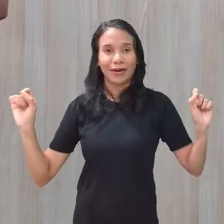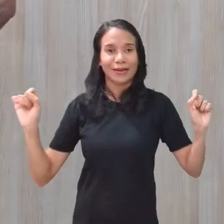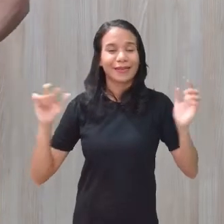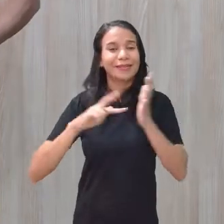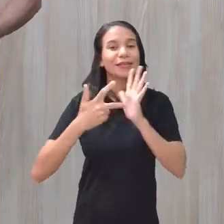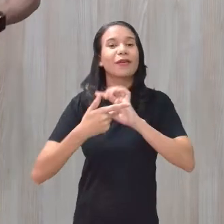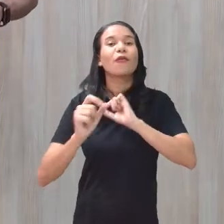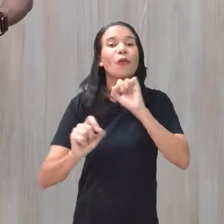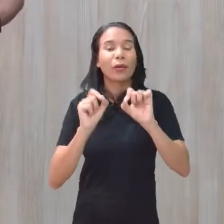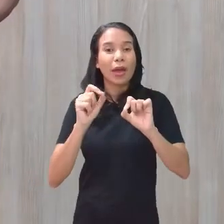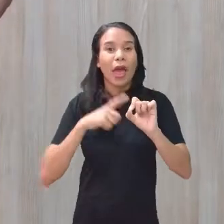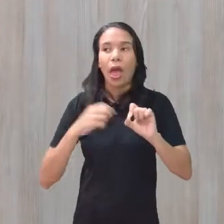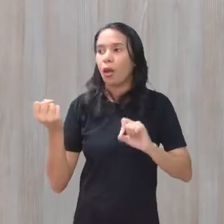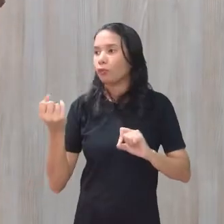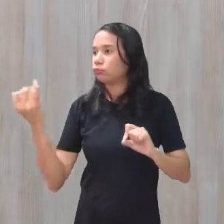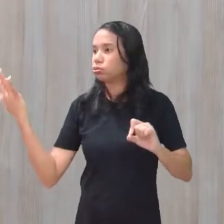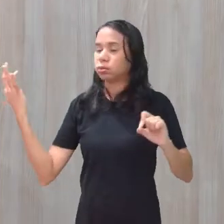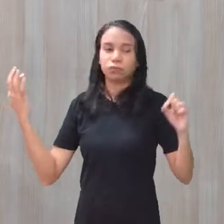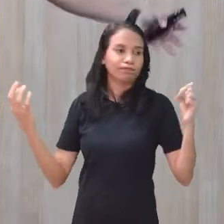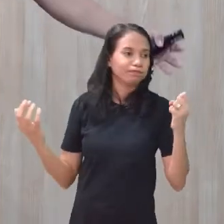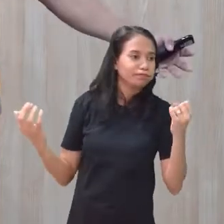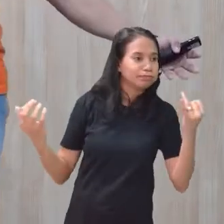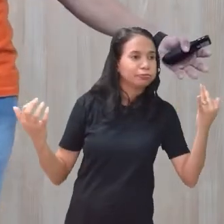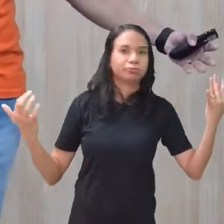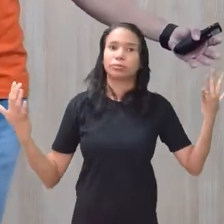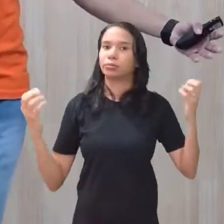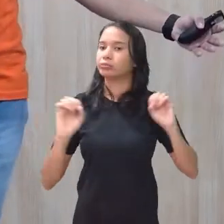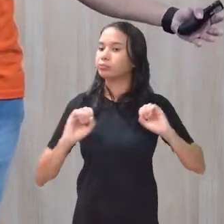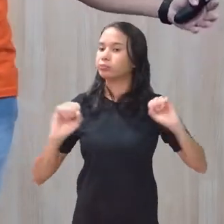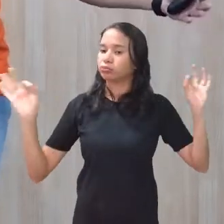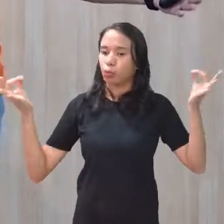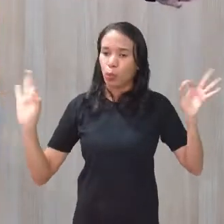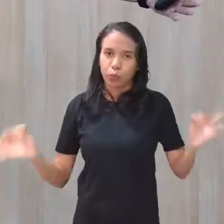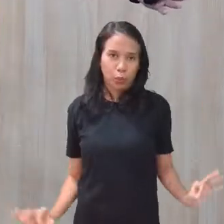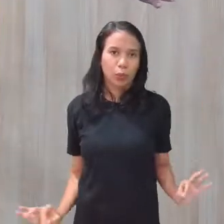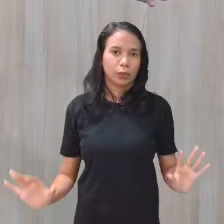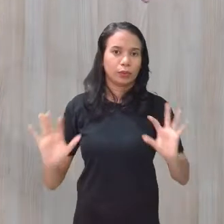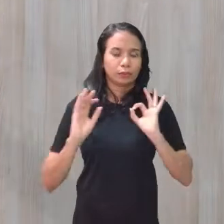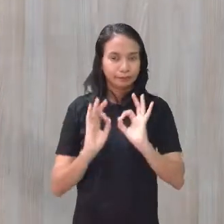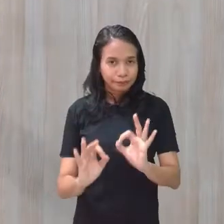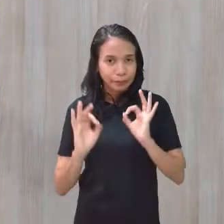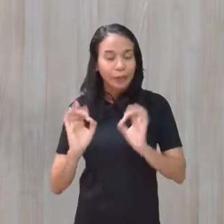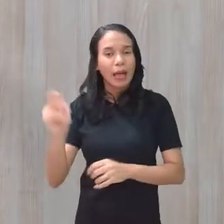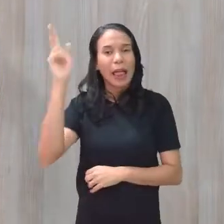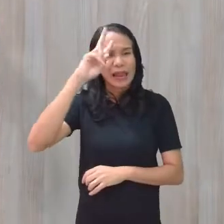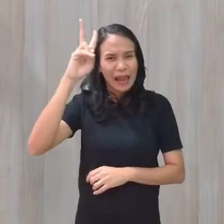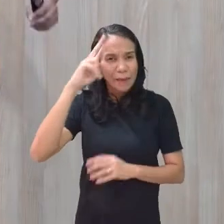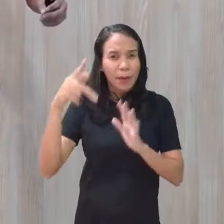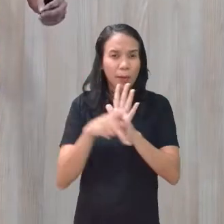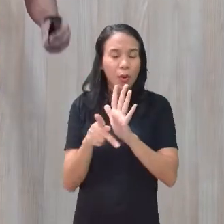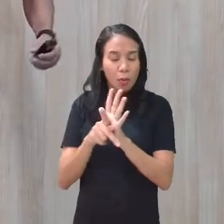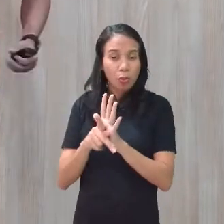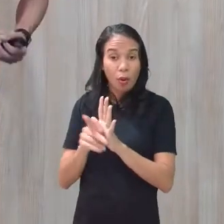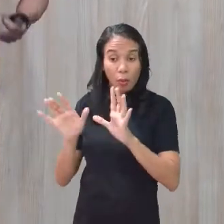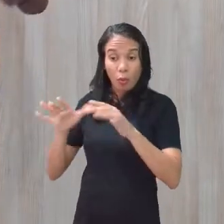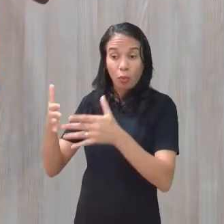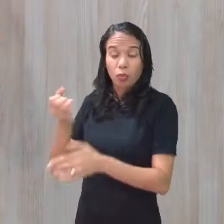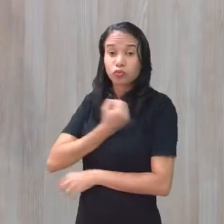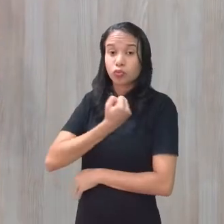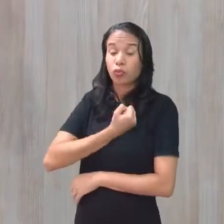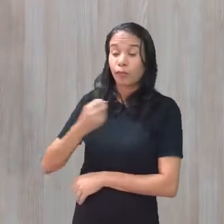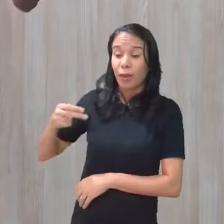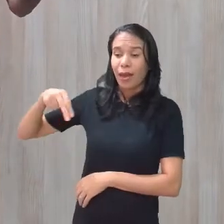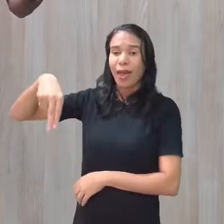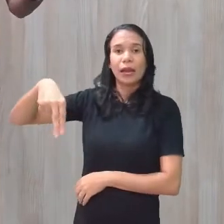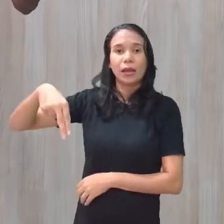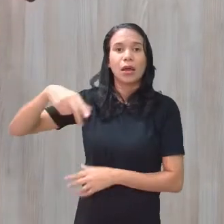final, ou seja, é infinito tanto para um lado quanto para o outro. Lembra que no conjunto dos números naturais, o conjunto